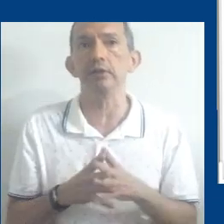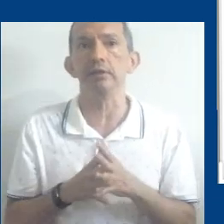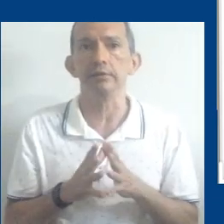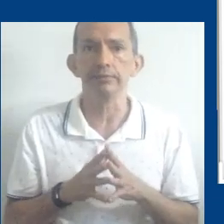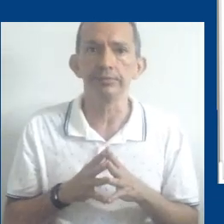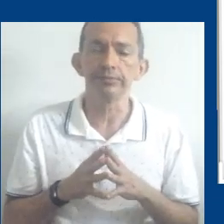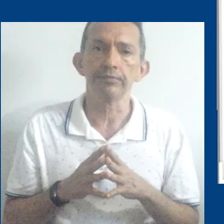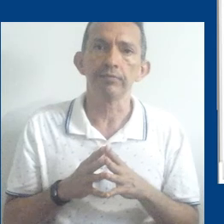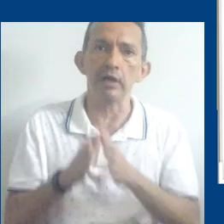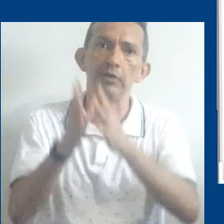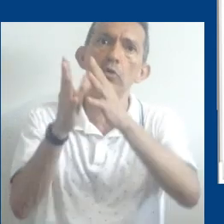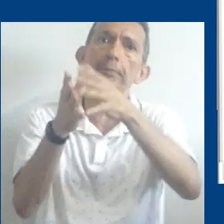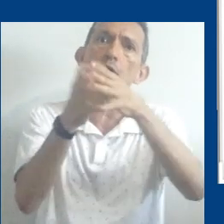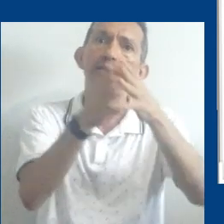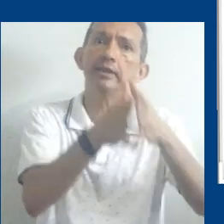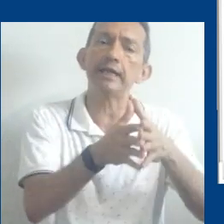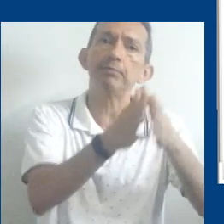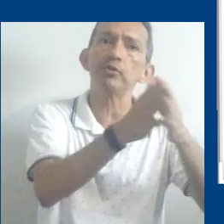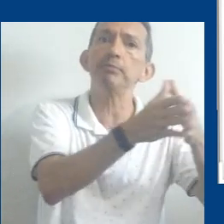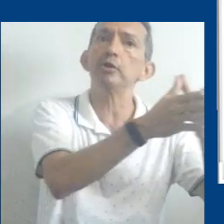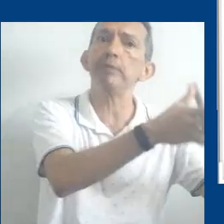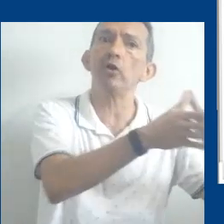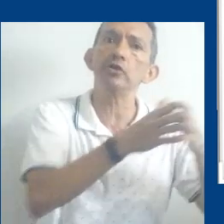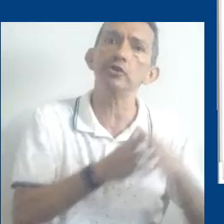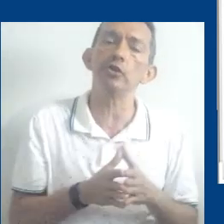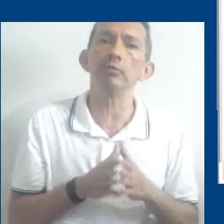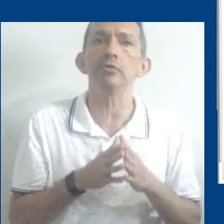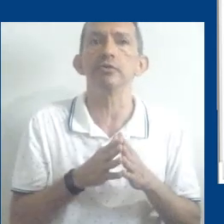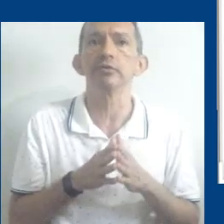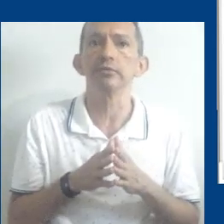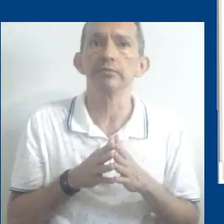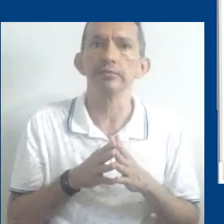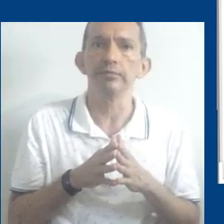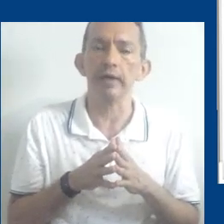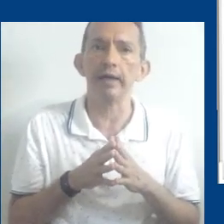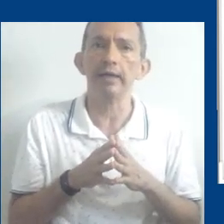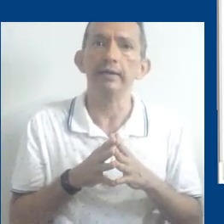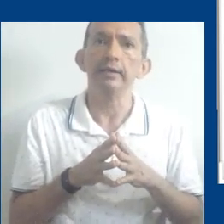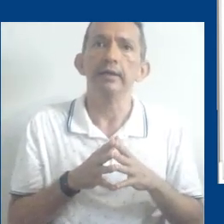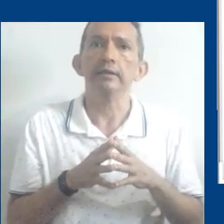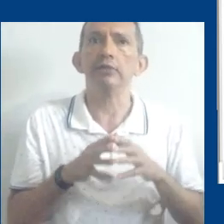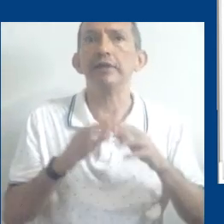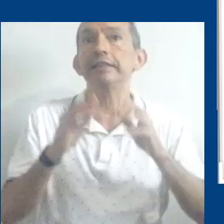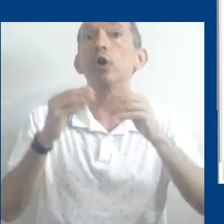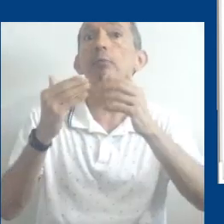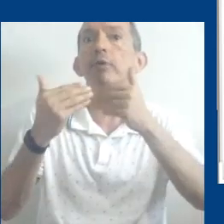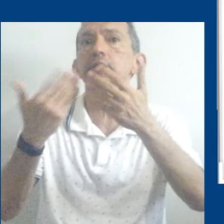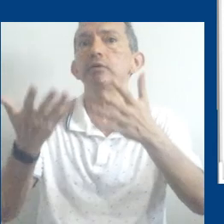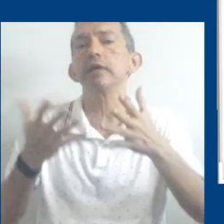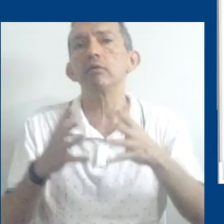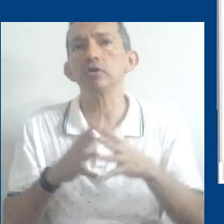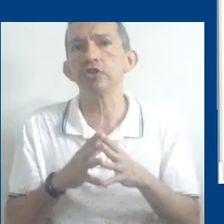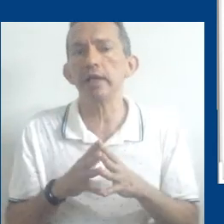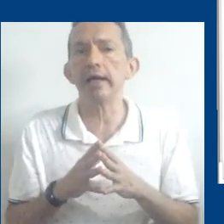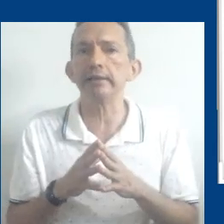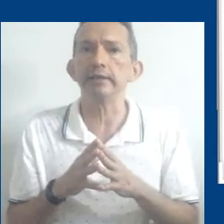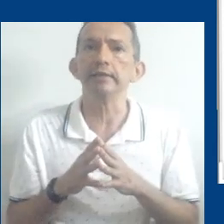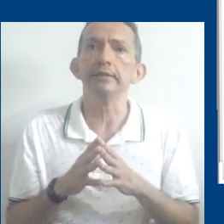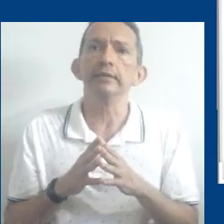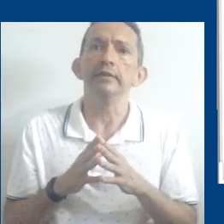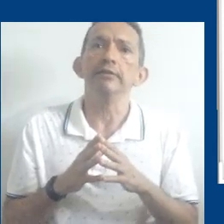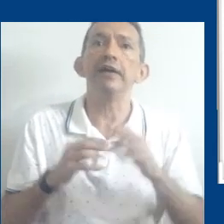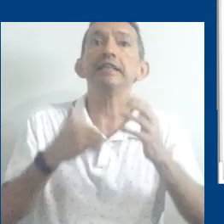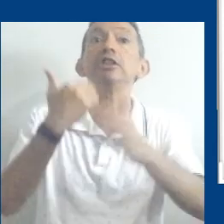na ferida. Tem a ver com a peroxidase produzida pelos peroxissomos, tá? Então faz decomposição de água